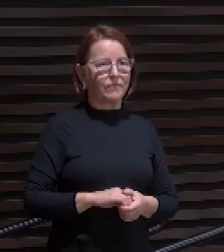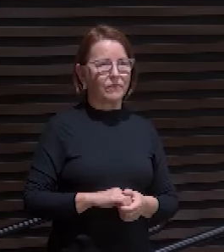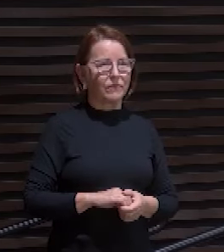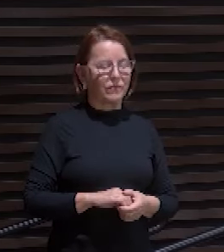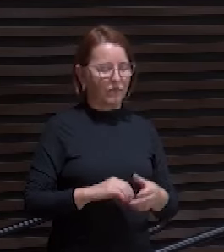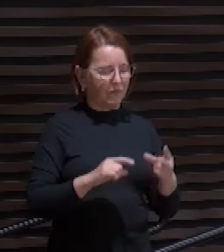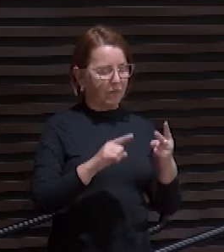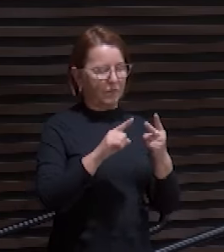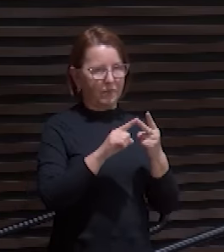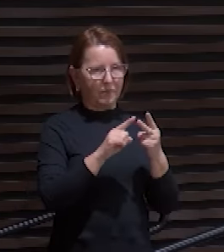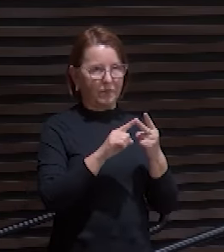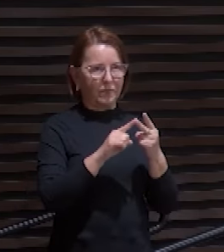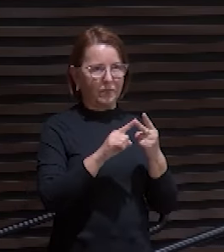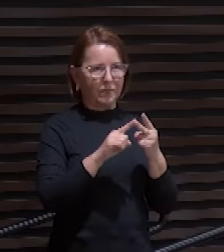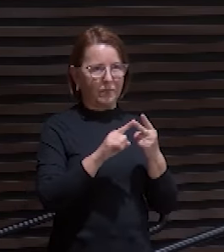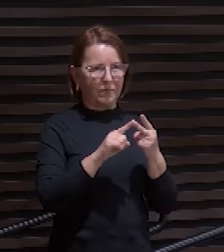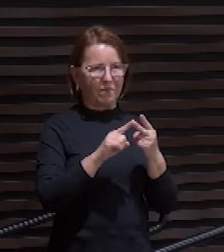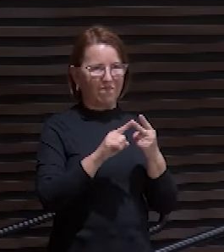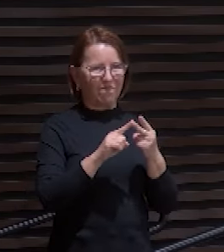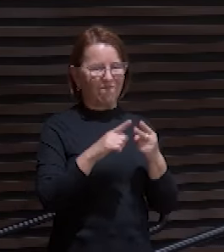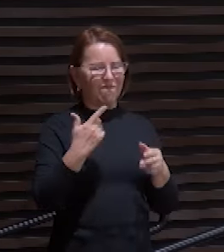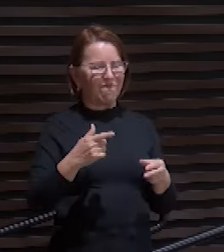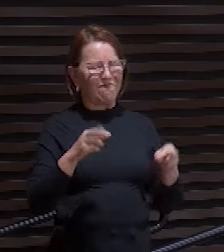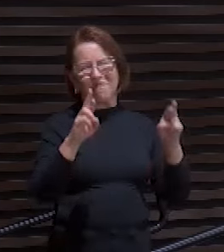Segundo, desesperança.